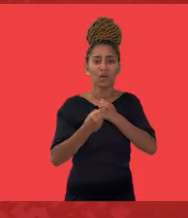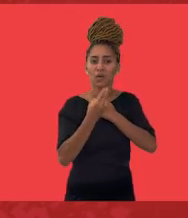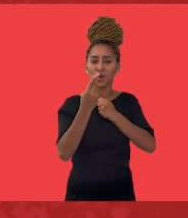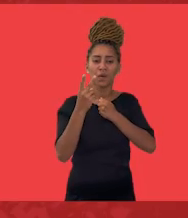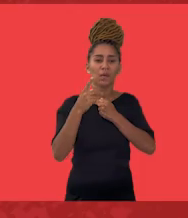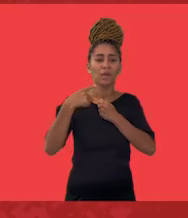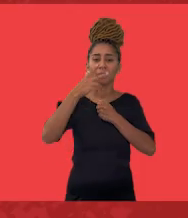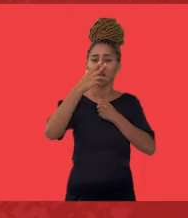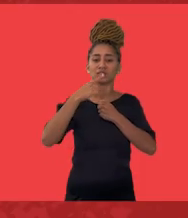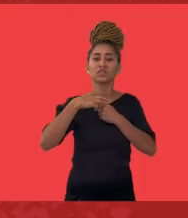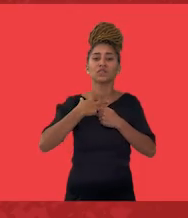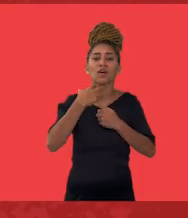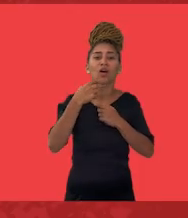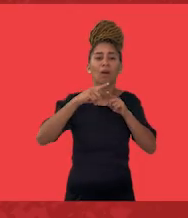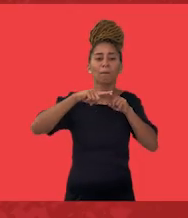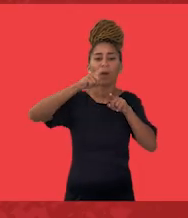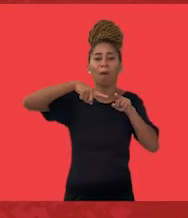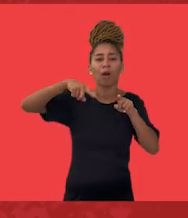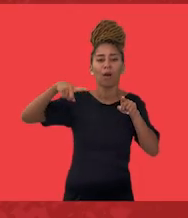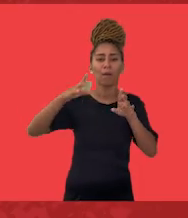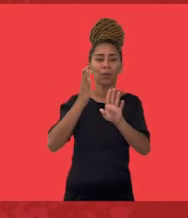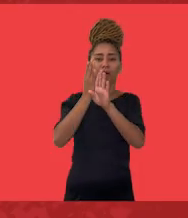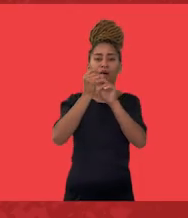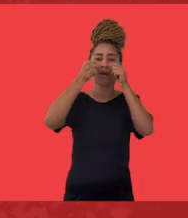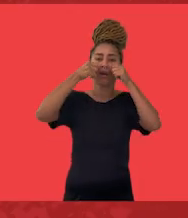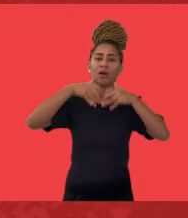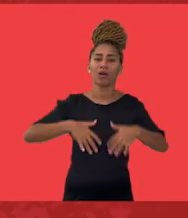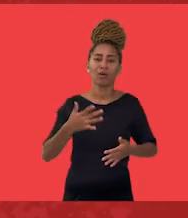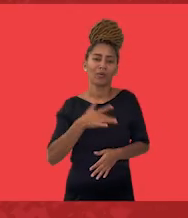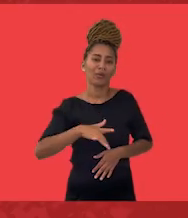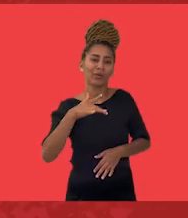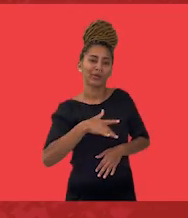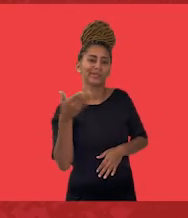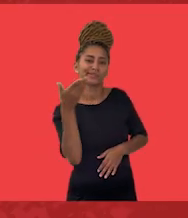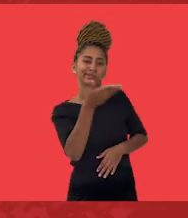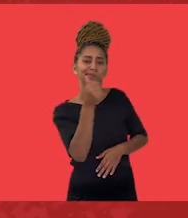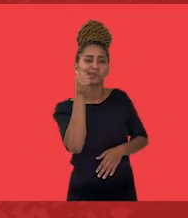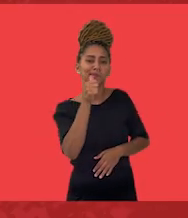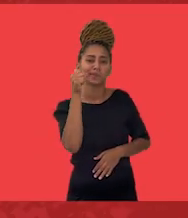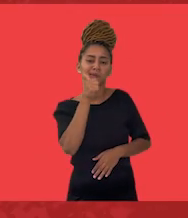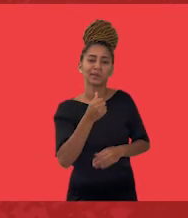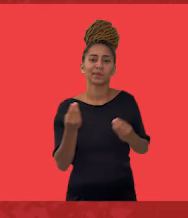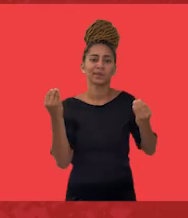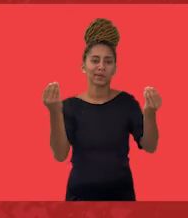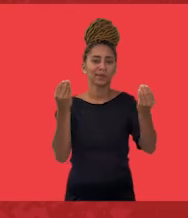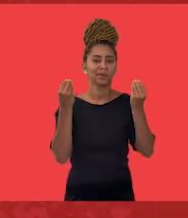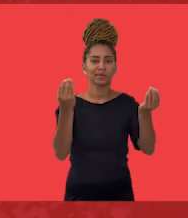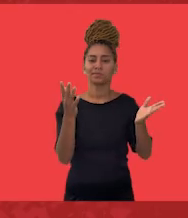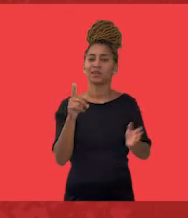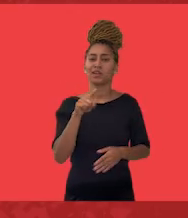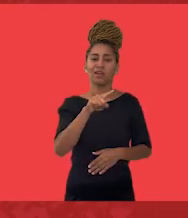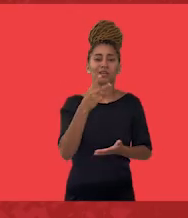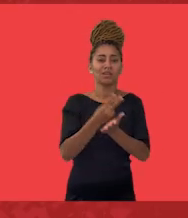que refaçam o caminho de volta e que aproveitem para hidratar o que é aspereza e